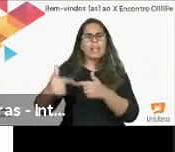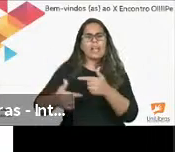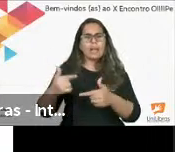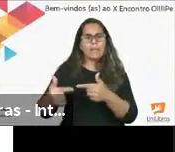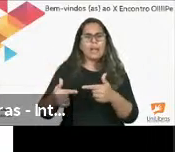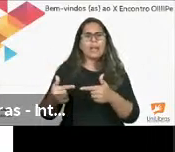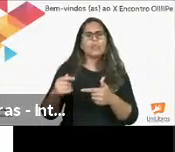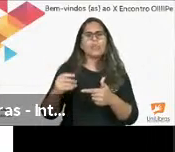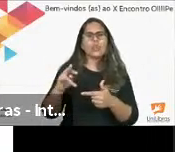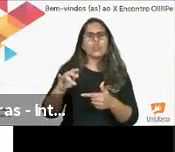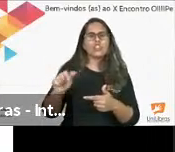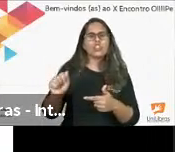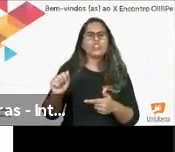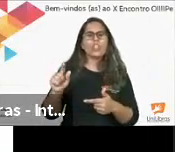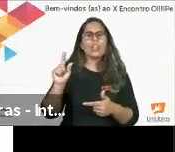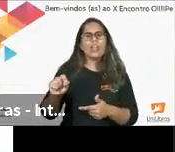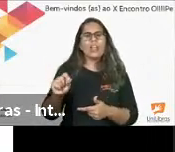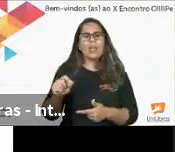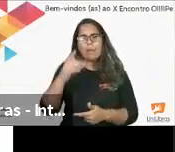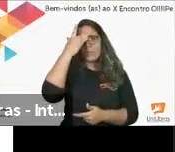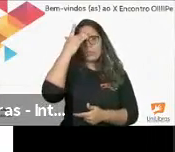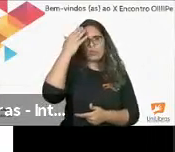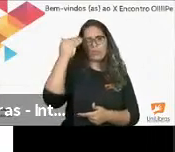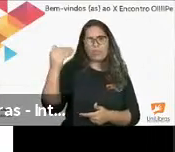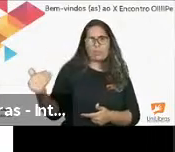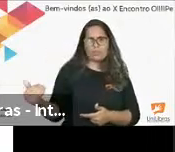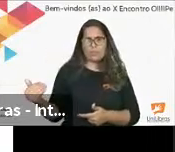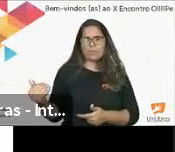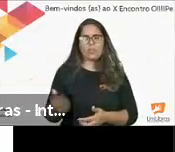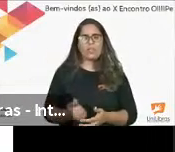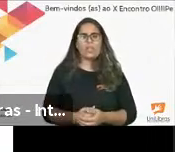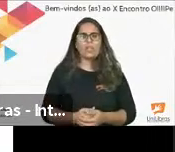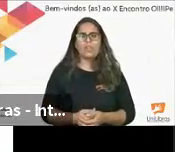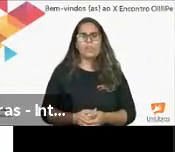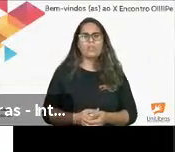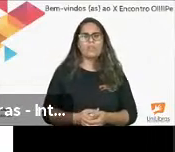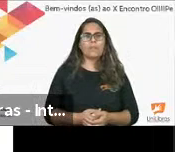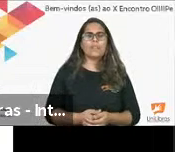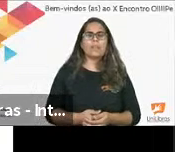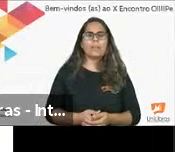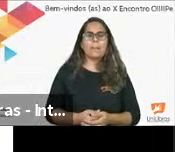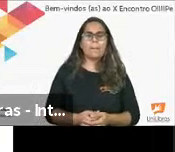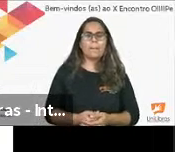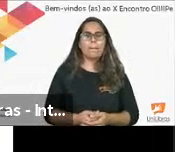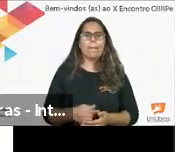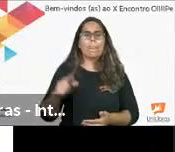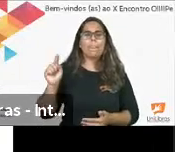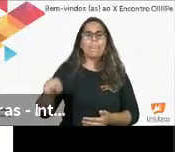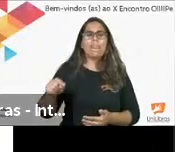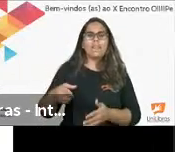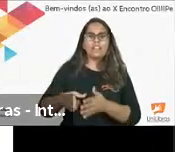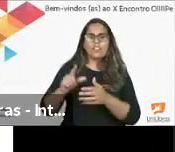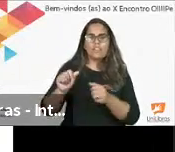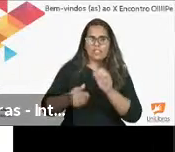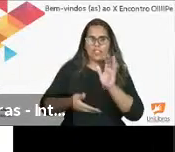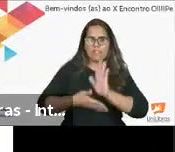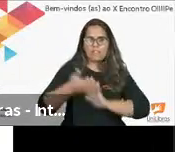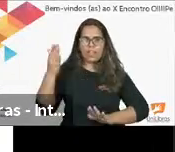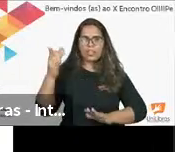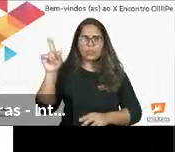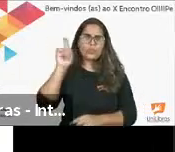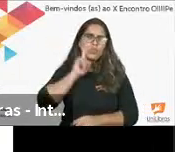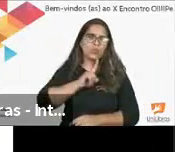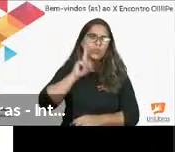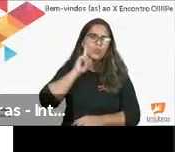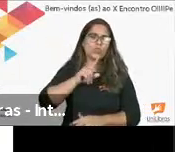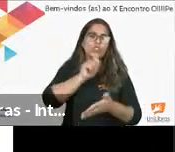imunologista dinamarquês chamado Niels Jerne, que ele, antes de fazer uma viagem para os Estados Unidos,